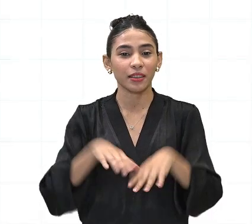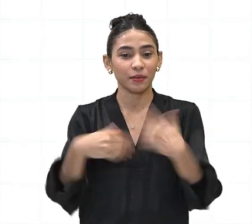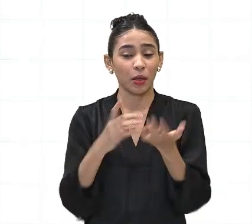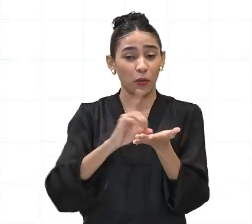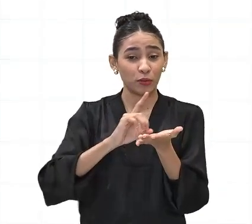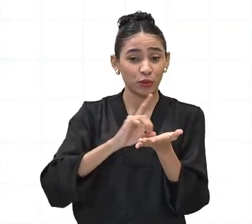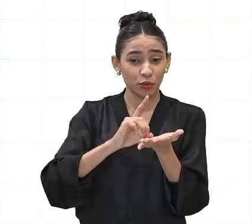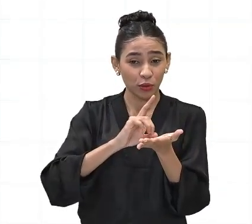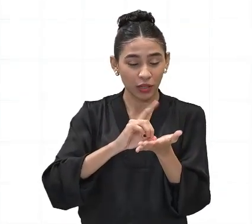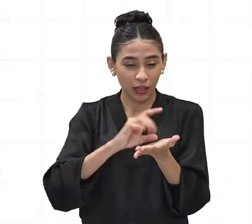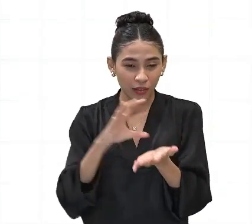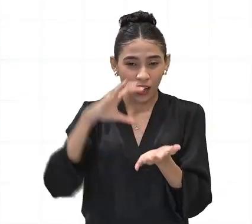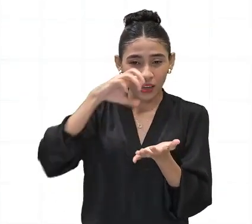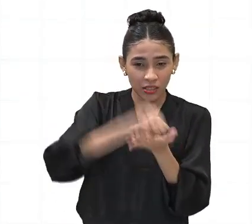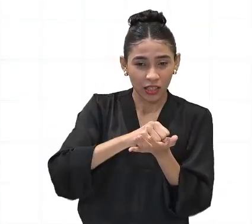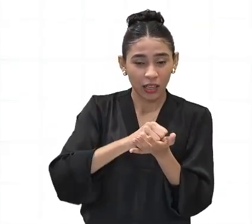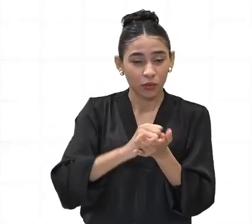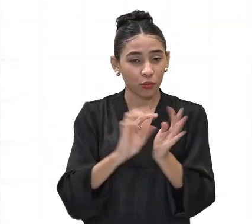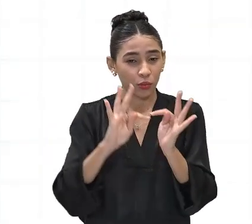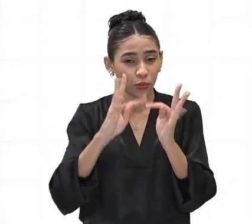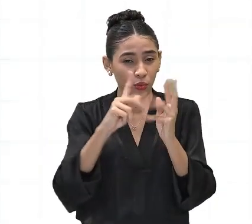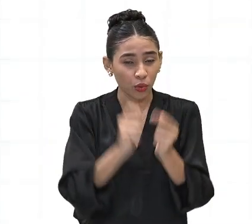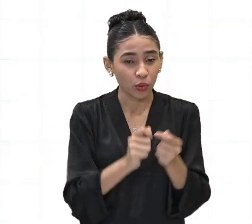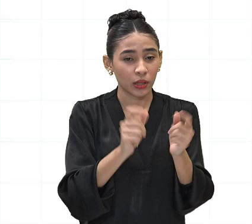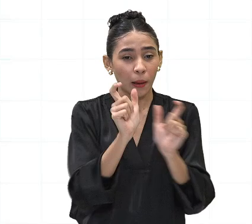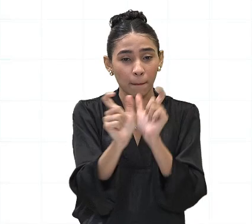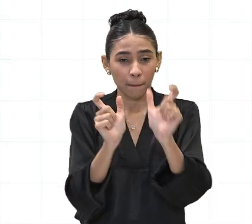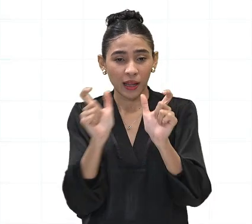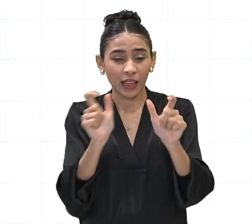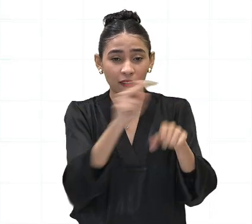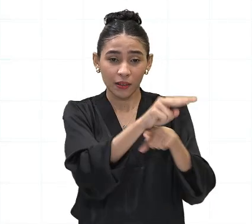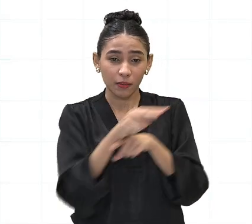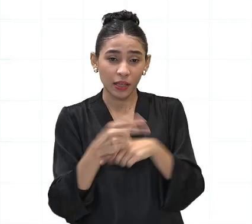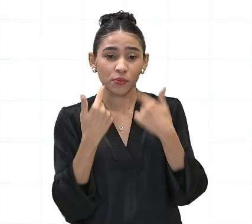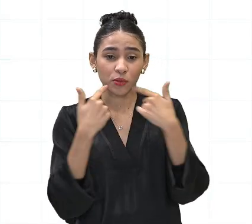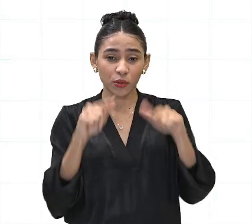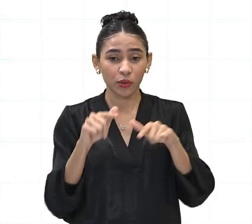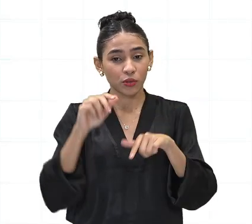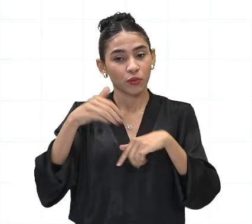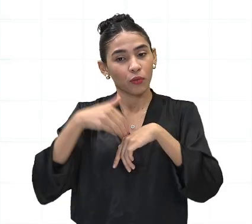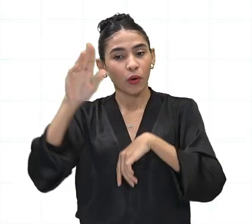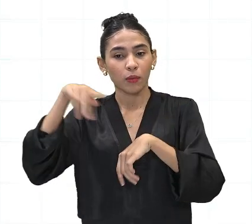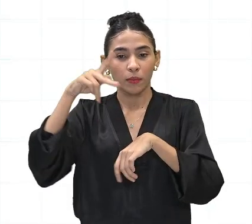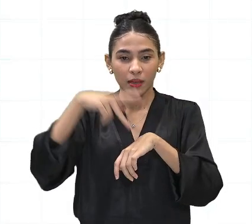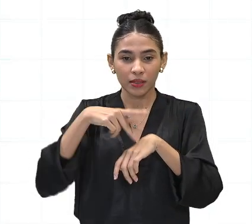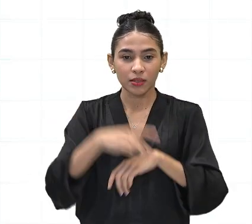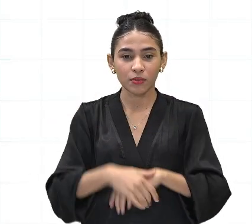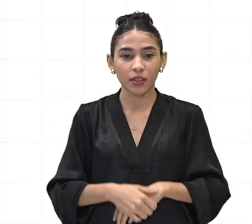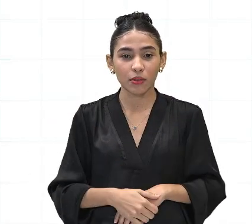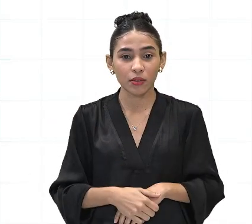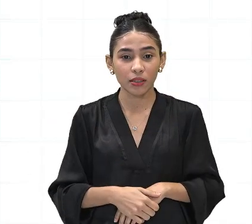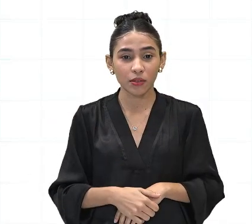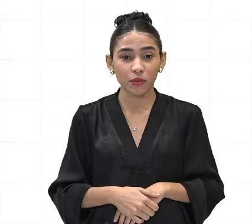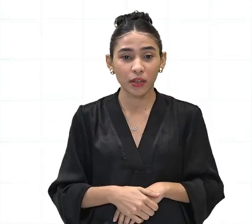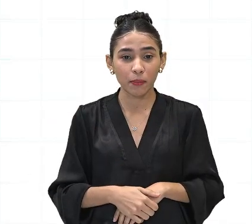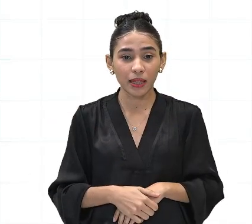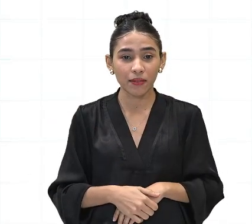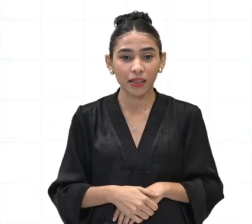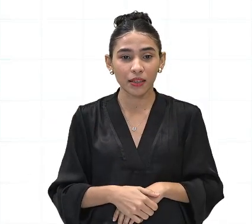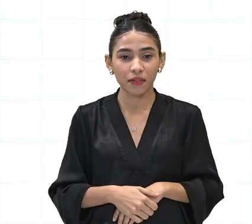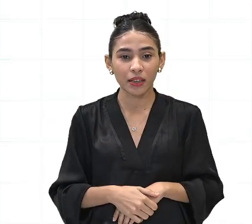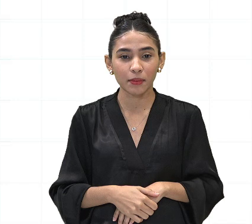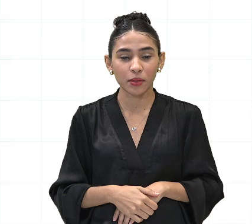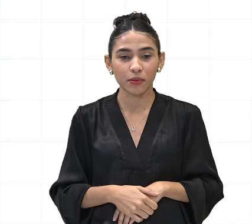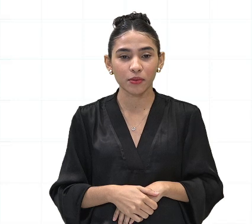os estrangeirismos que se encontram no Morbi. E aqui vem essa iniciativa que é bastante interessante a gente pensar. O que acontece? Eles